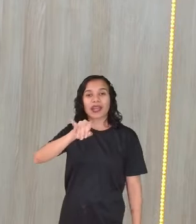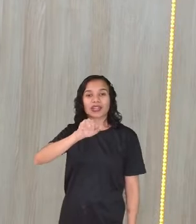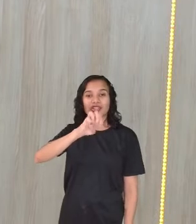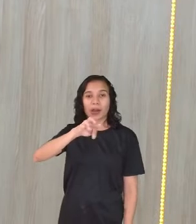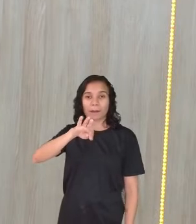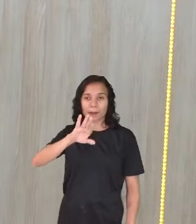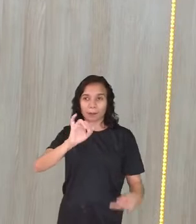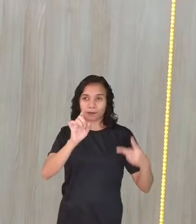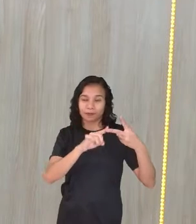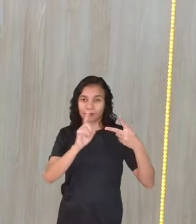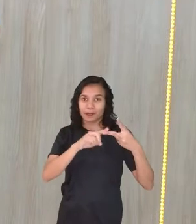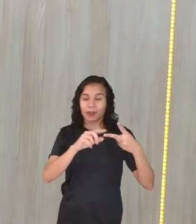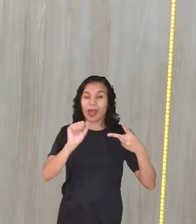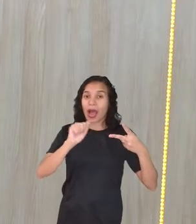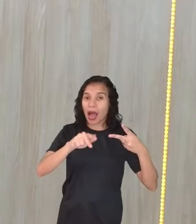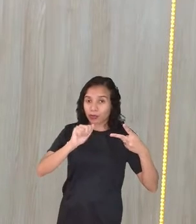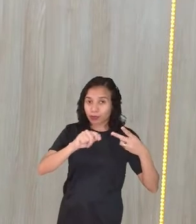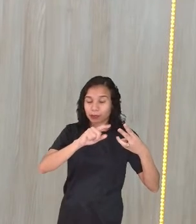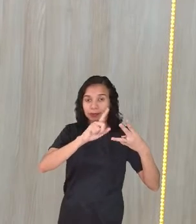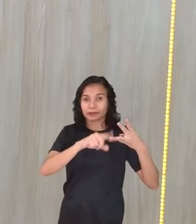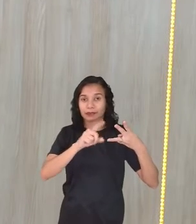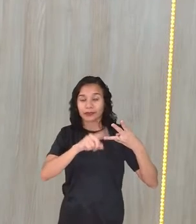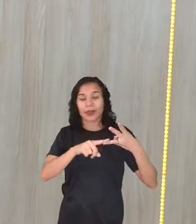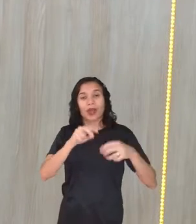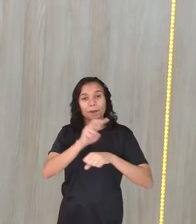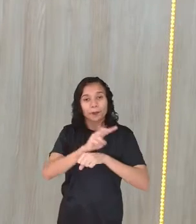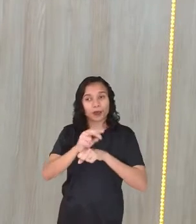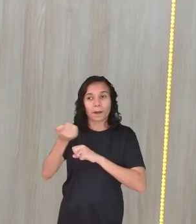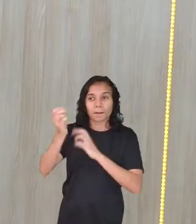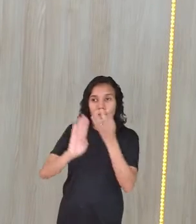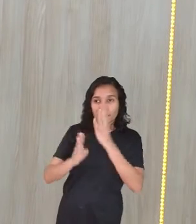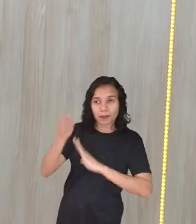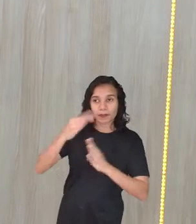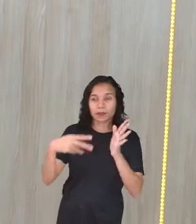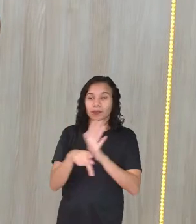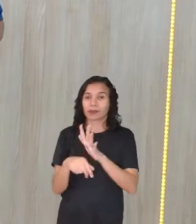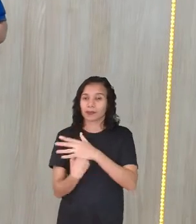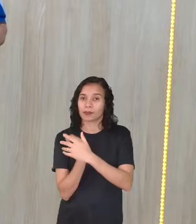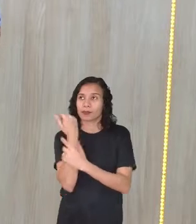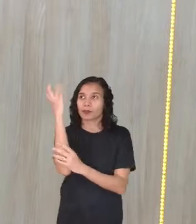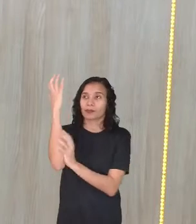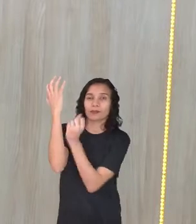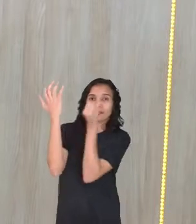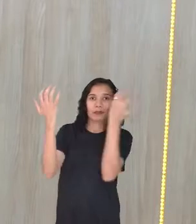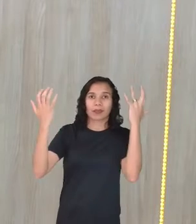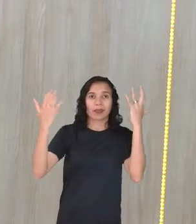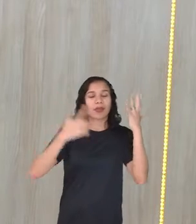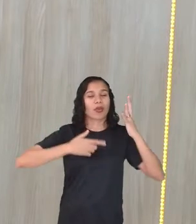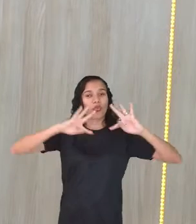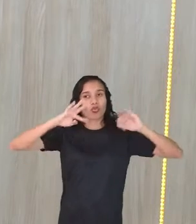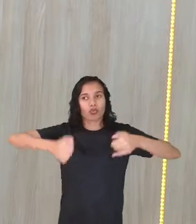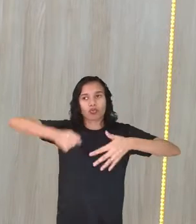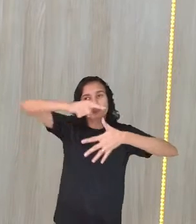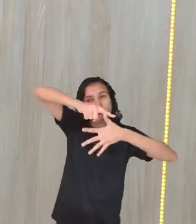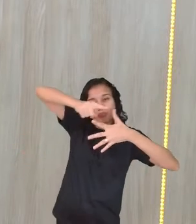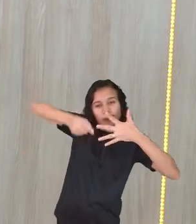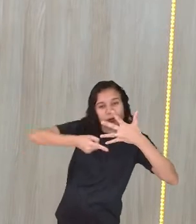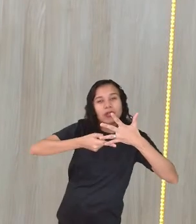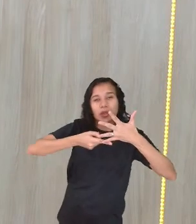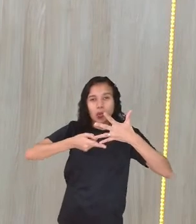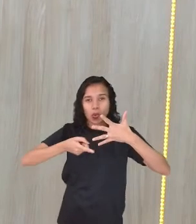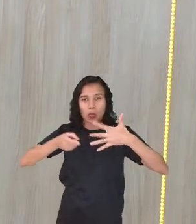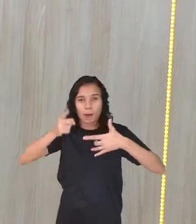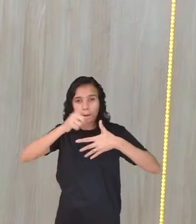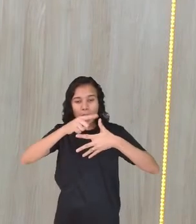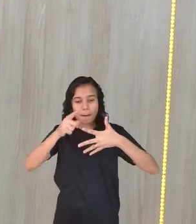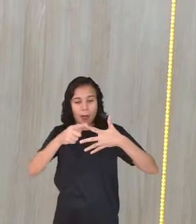irrigação, adubação, agricultura biológica e reflorestamento. Então, essas técnicas aí são técnicas que